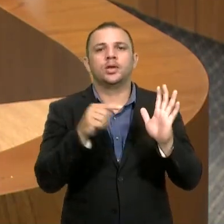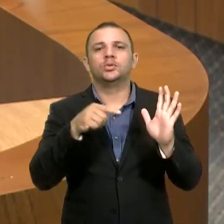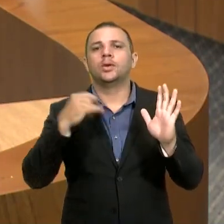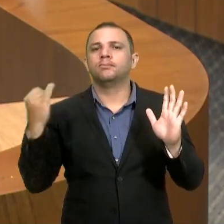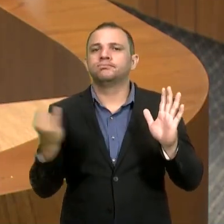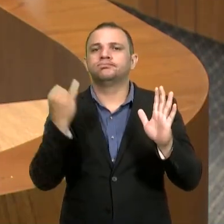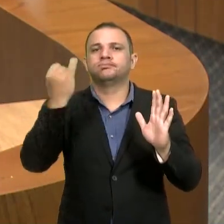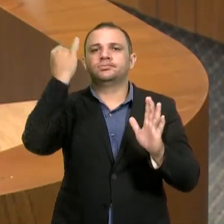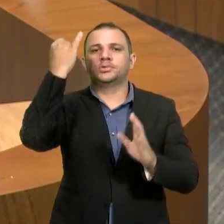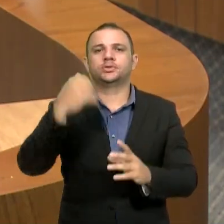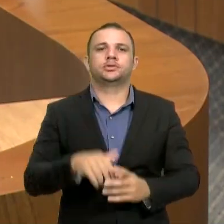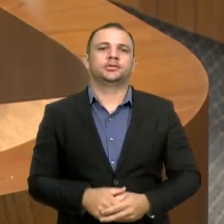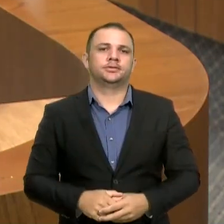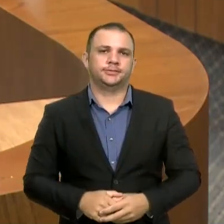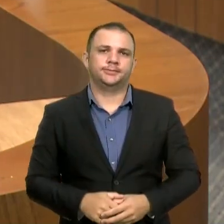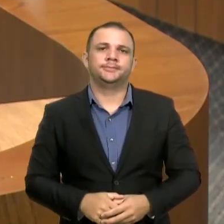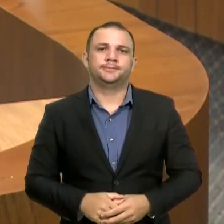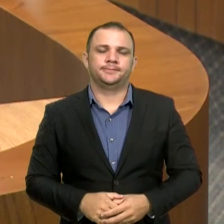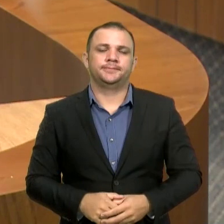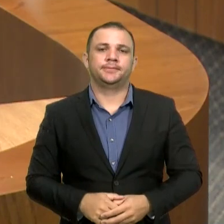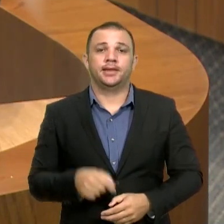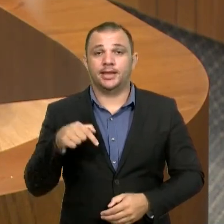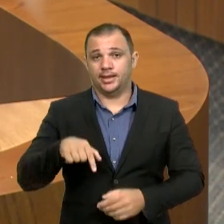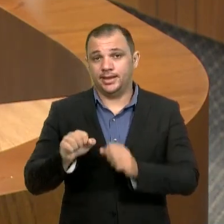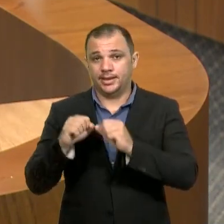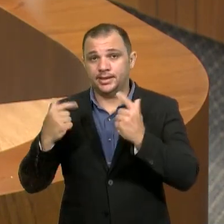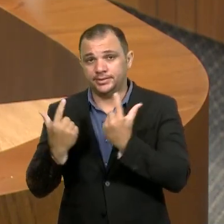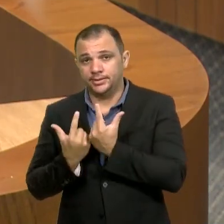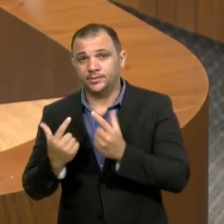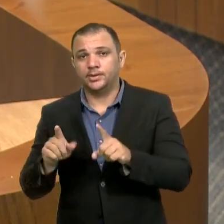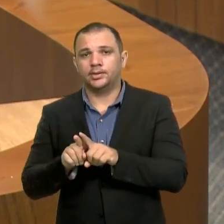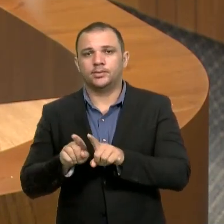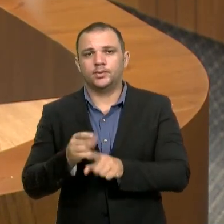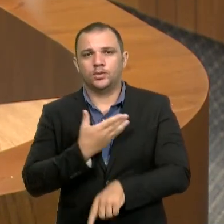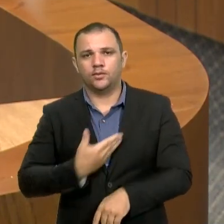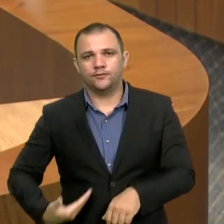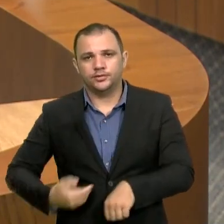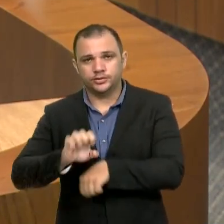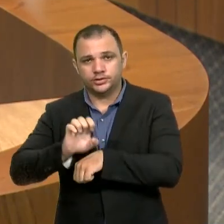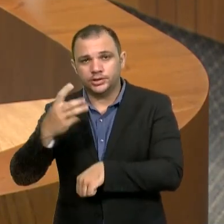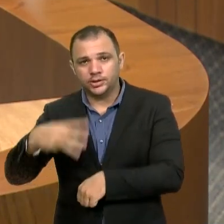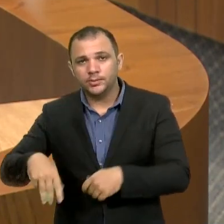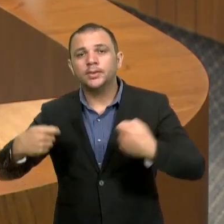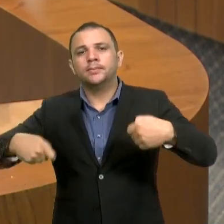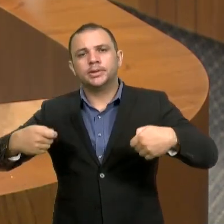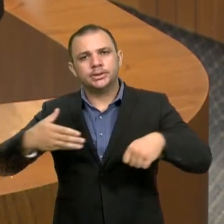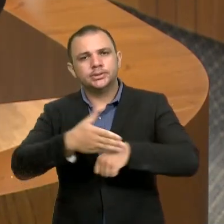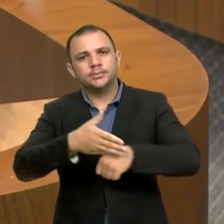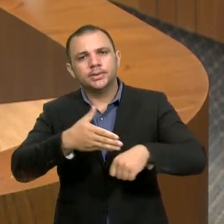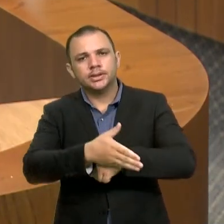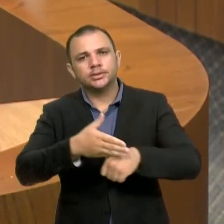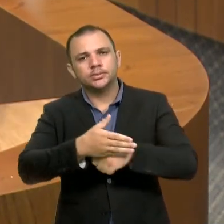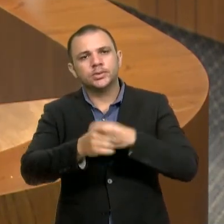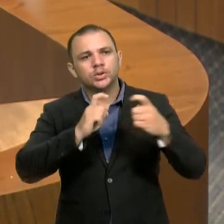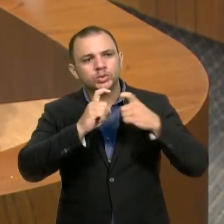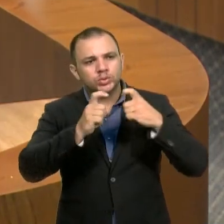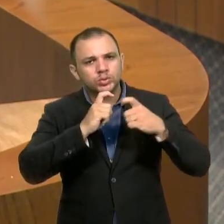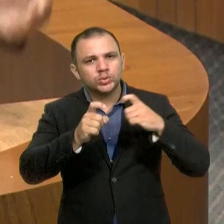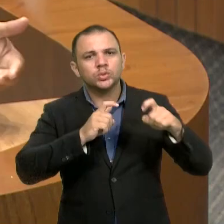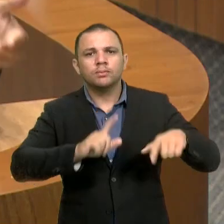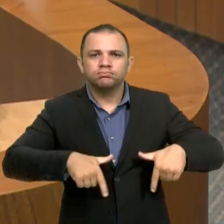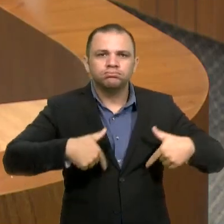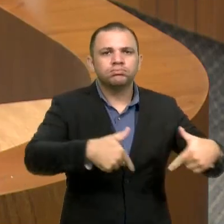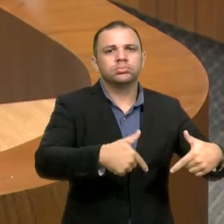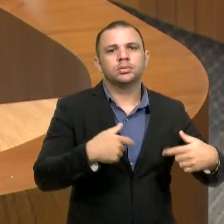nós, essa Assembleia Legislativa, o Governo do Estado, precisa participar desses debates de uma forma ativa, porque